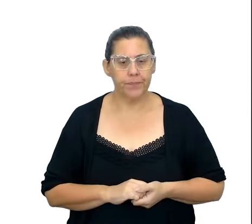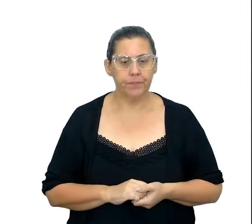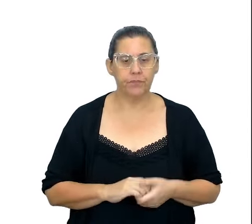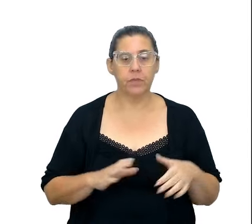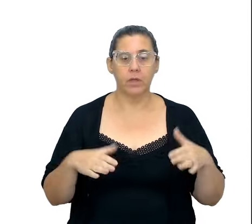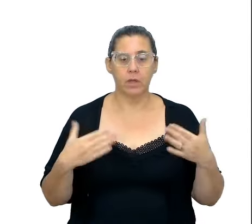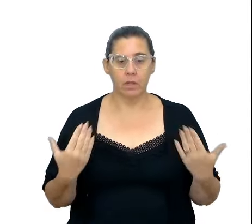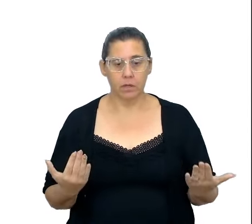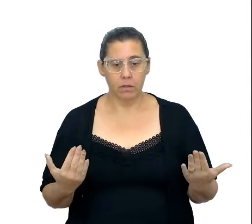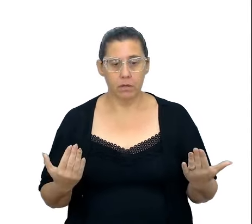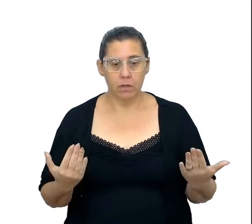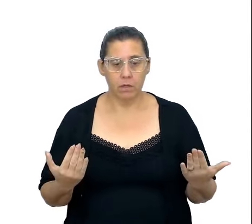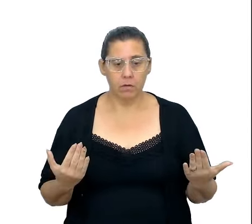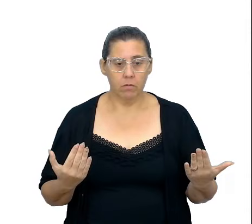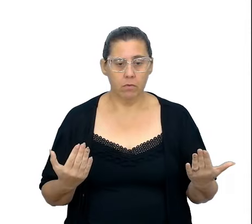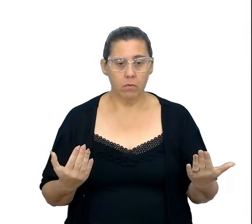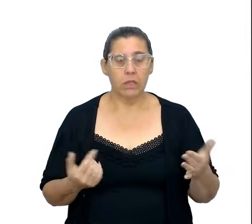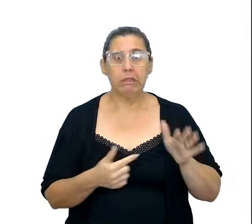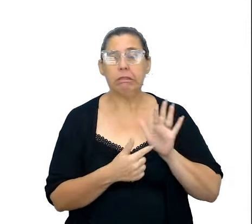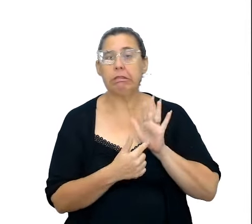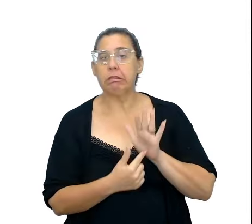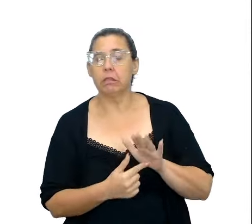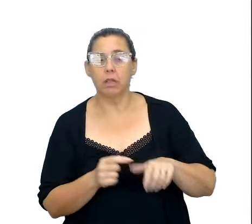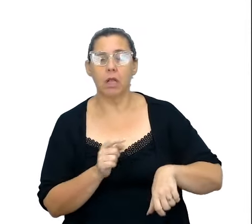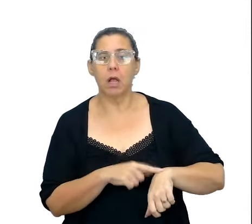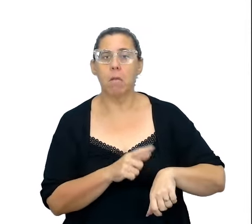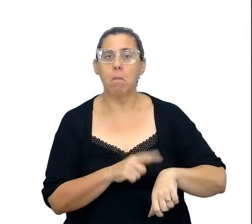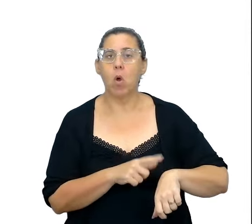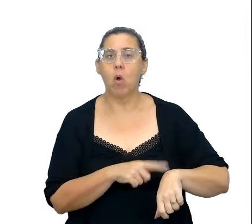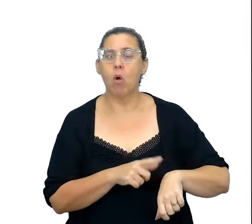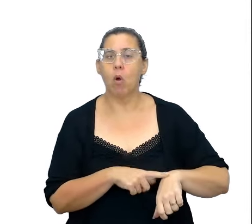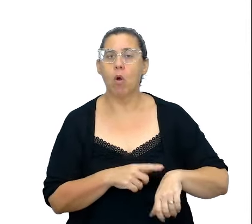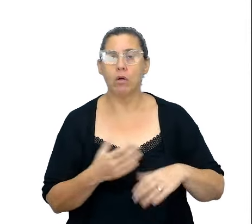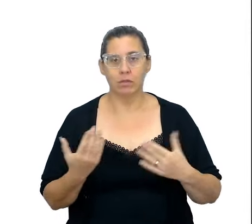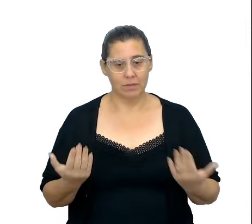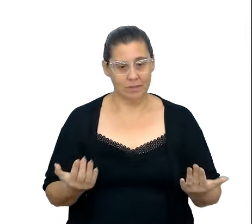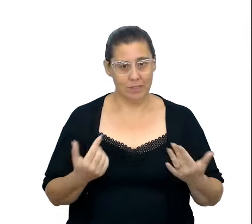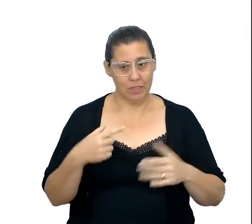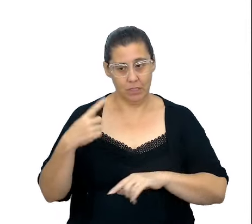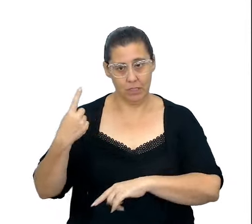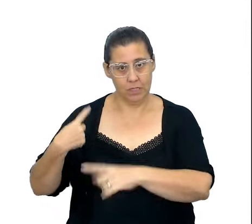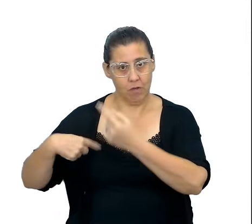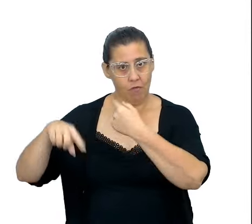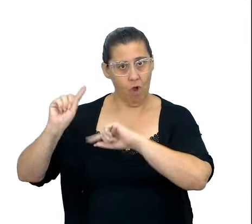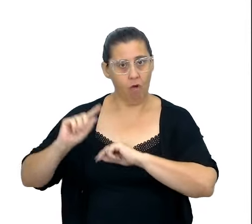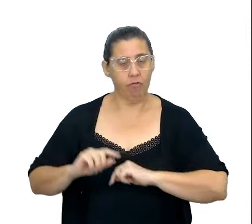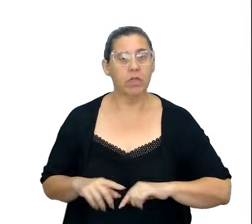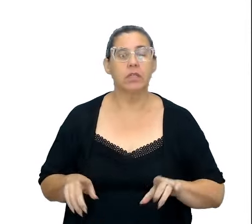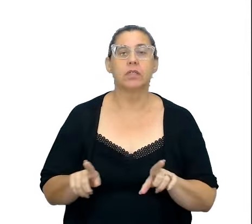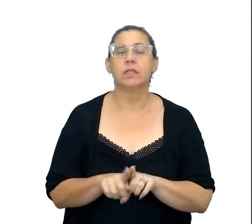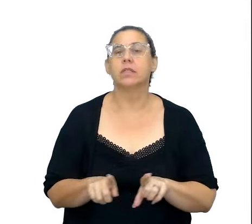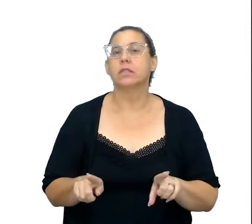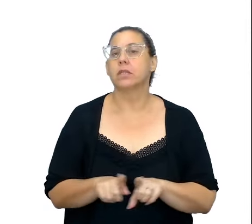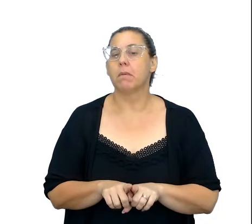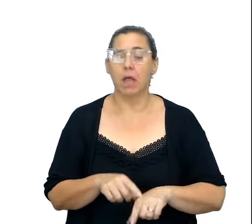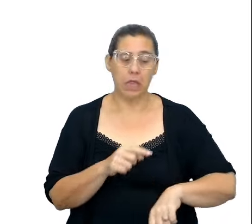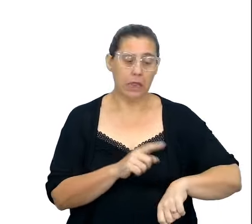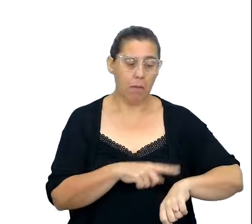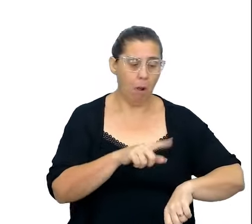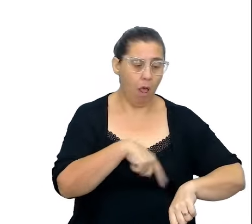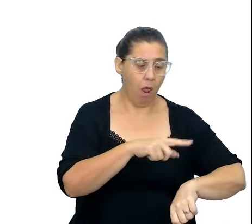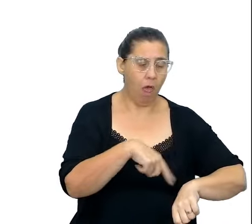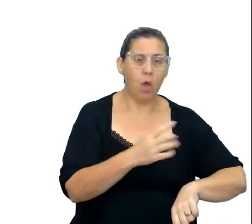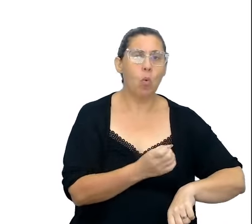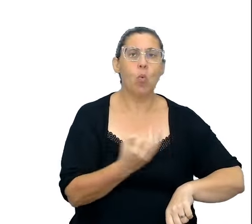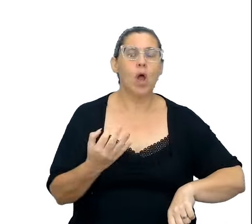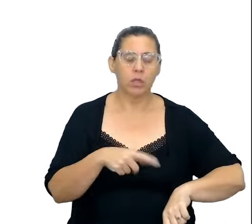disso, indique o tempo de duração em que os fatos da narrativa se desenvolvem. Ele vai observar, então, que essa questão do tempo é